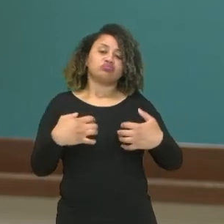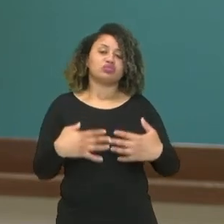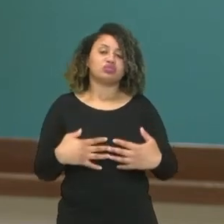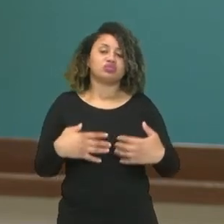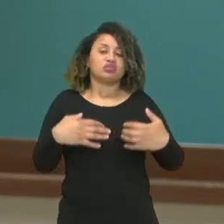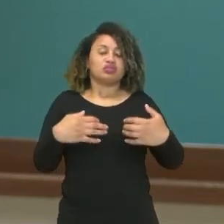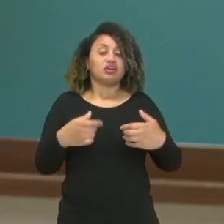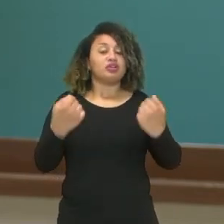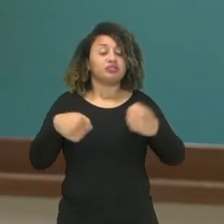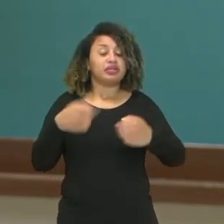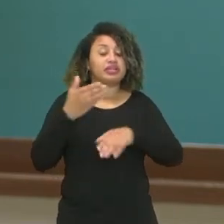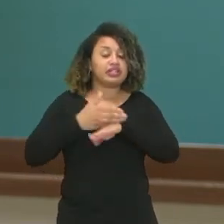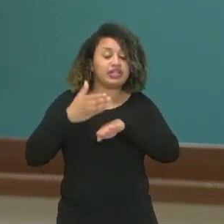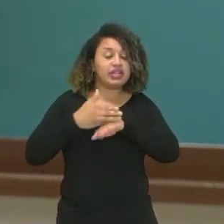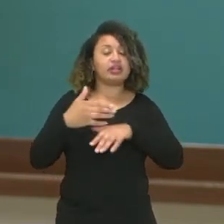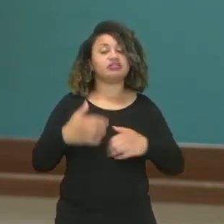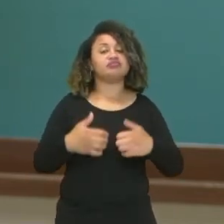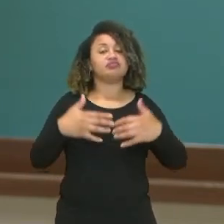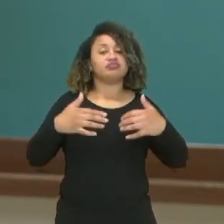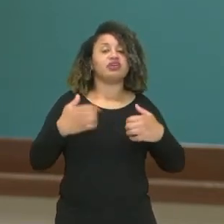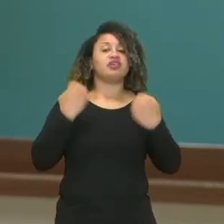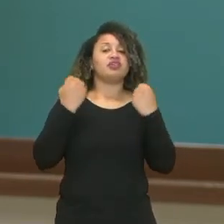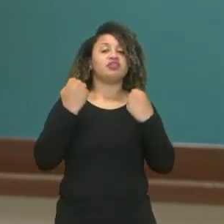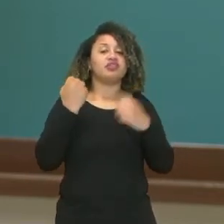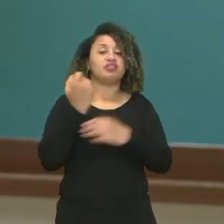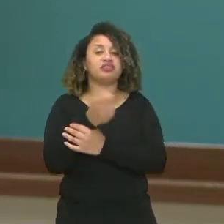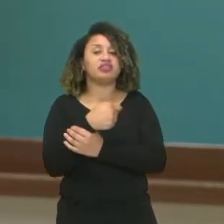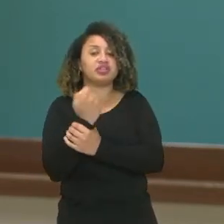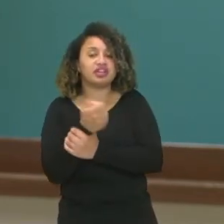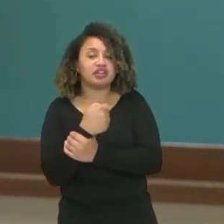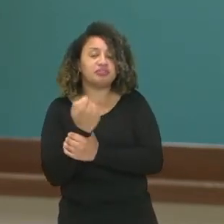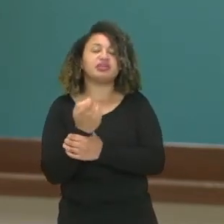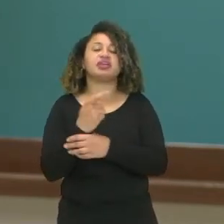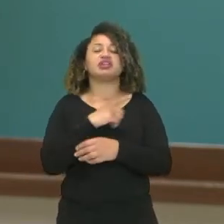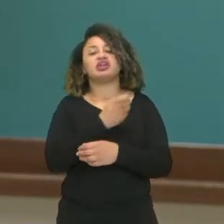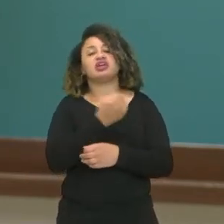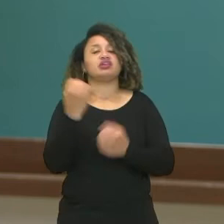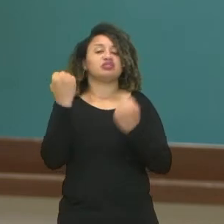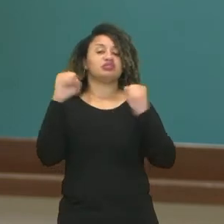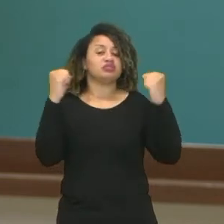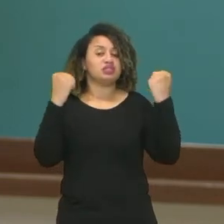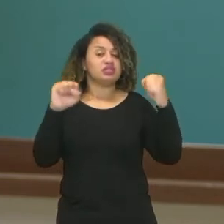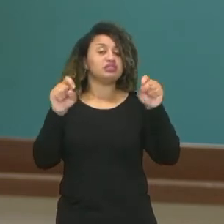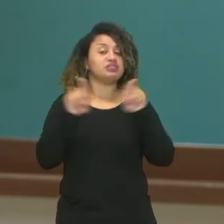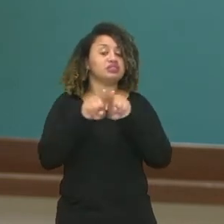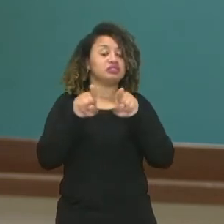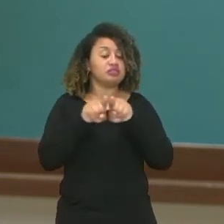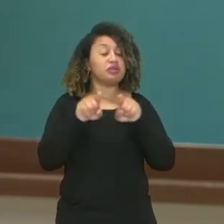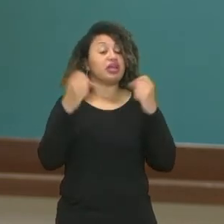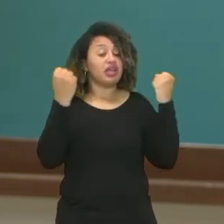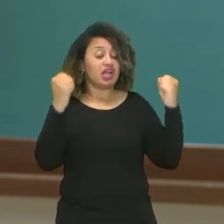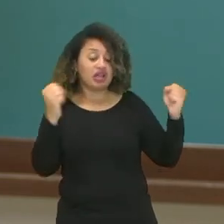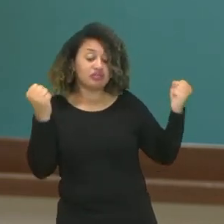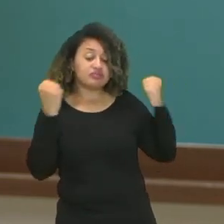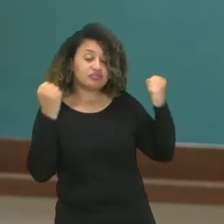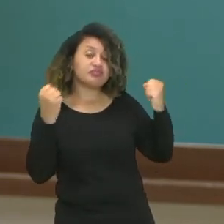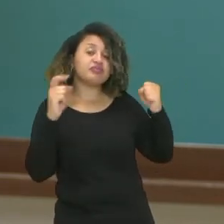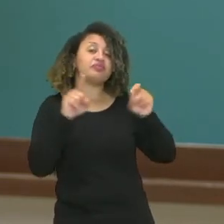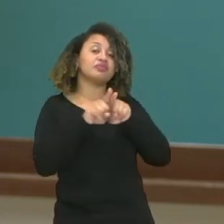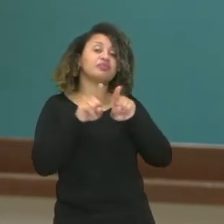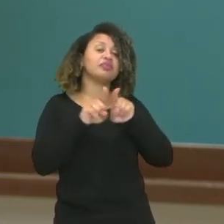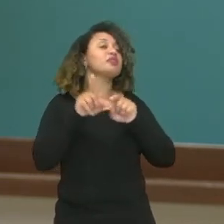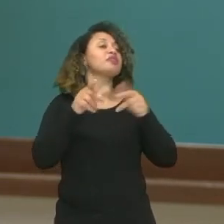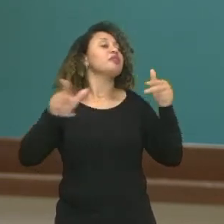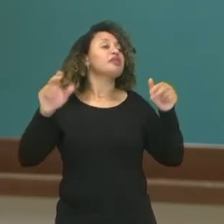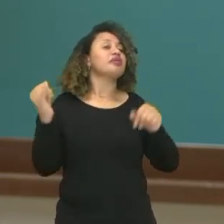questão cardiorrespiratória. Fisioterapia, né? Tem exercícios que vão ajudar também, a educação física entra também como um fator muito importante